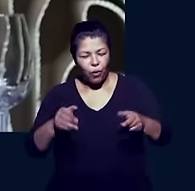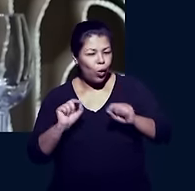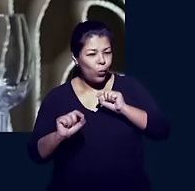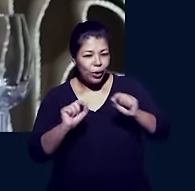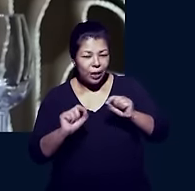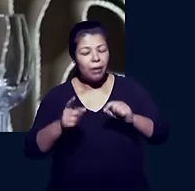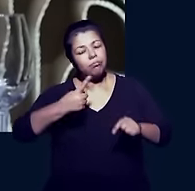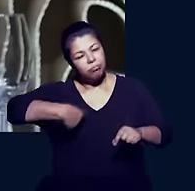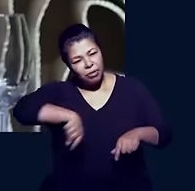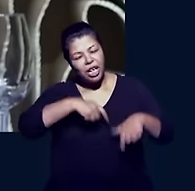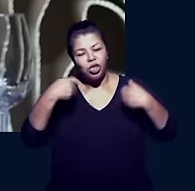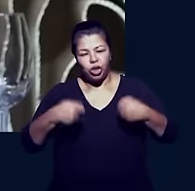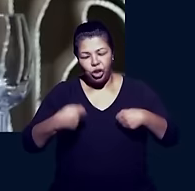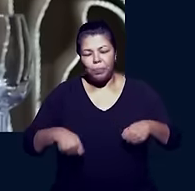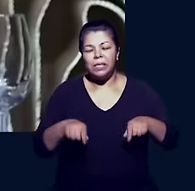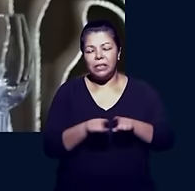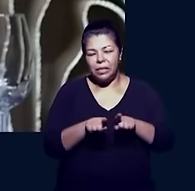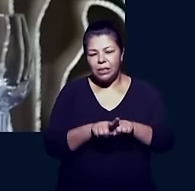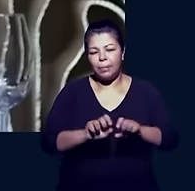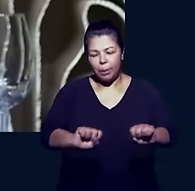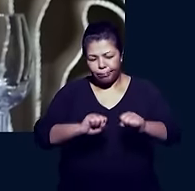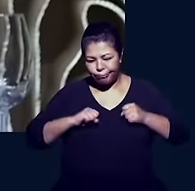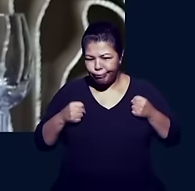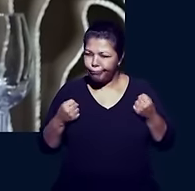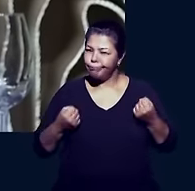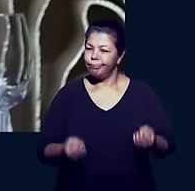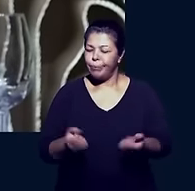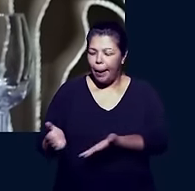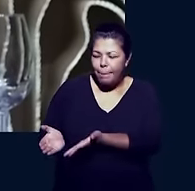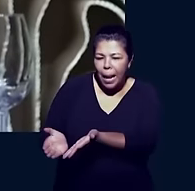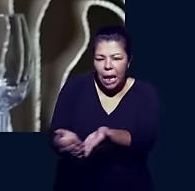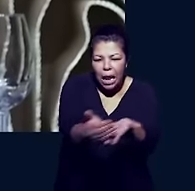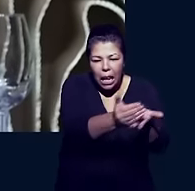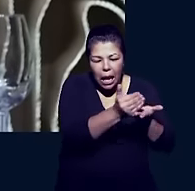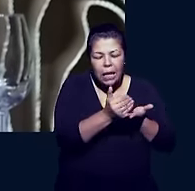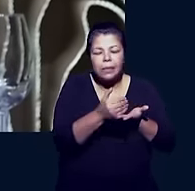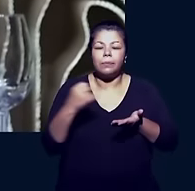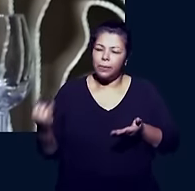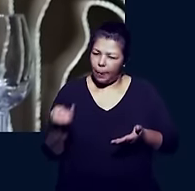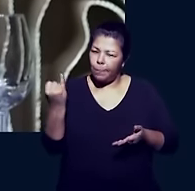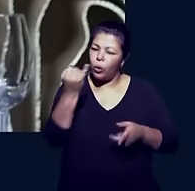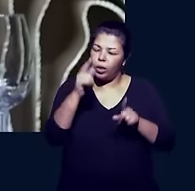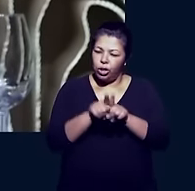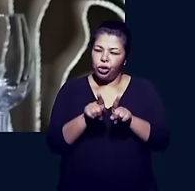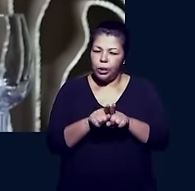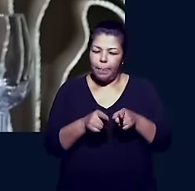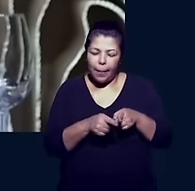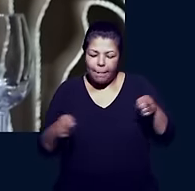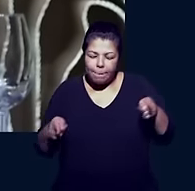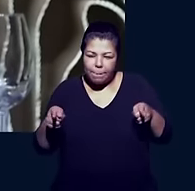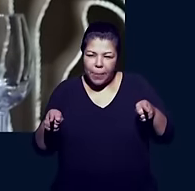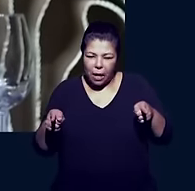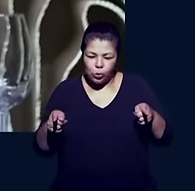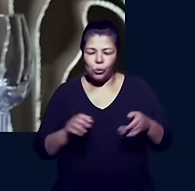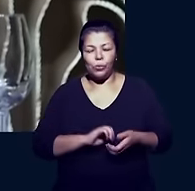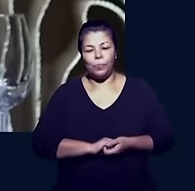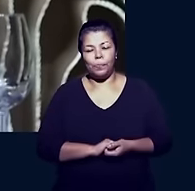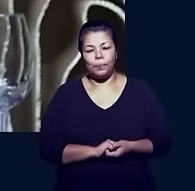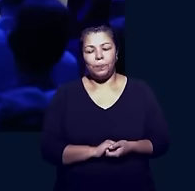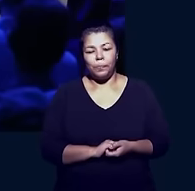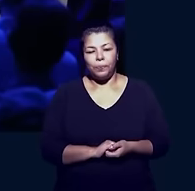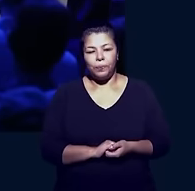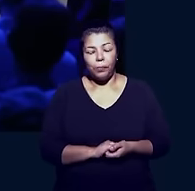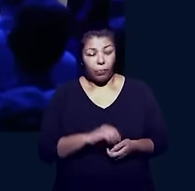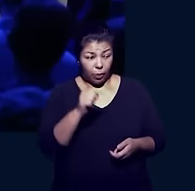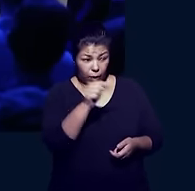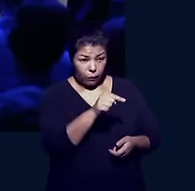gente ir atrás dessas medidas de arrecadação que elas são muito importantes aqui no no curto prazo Tá super Claro Rodrigo você